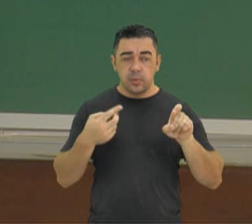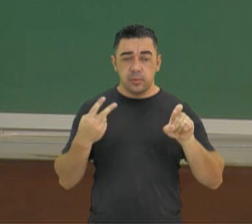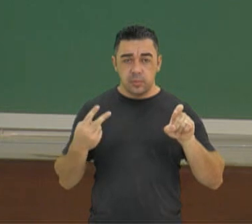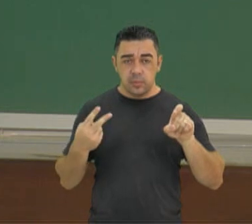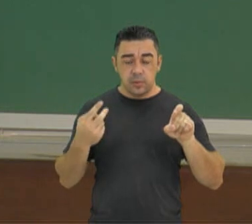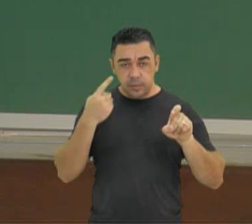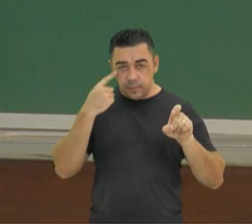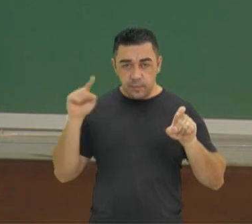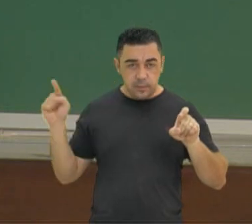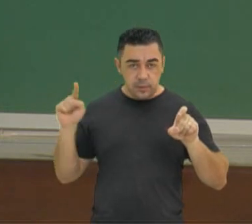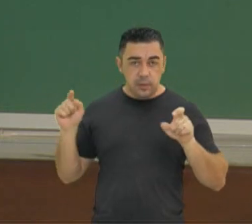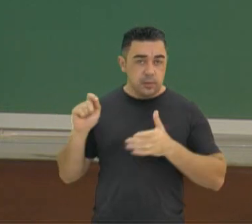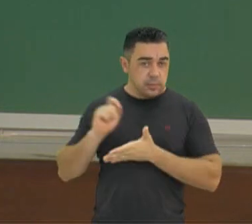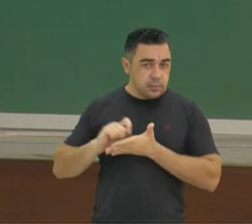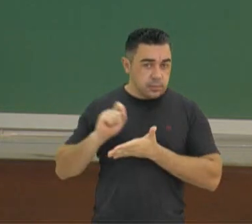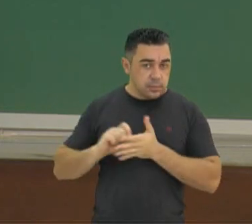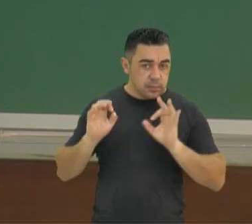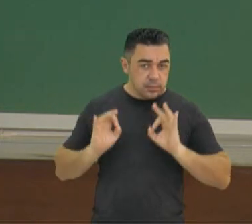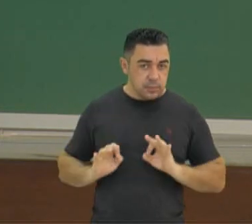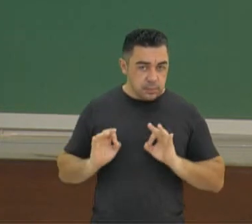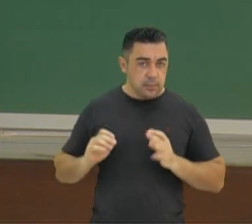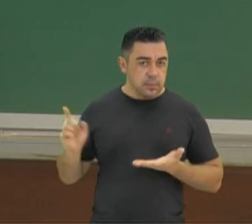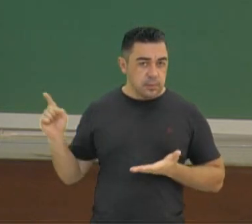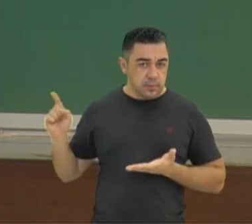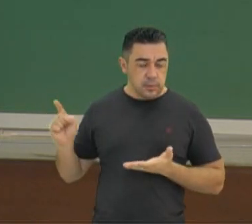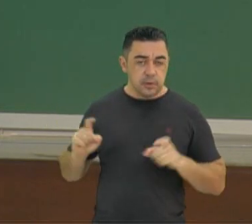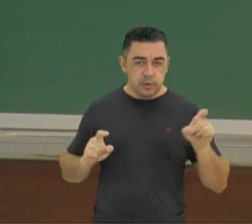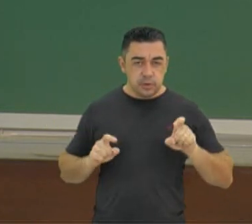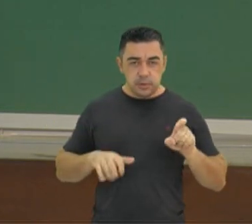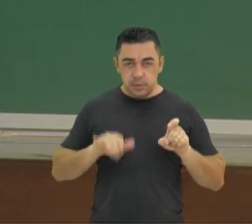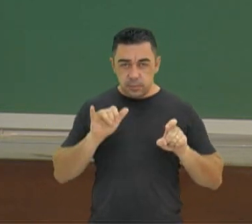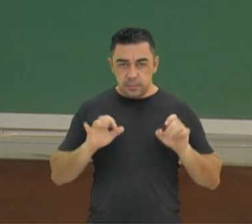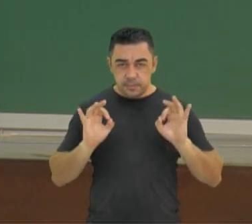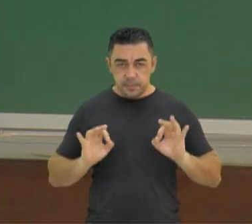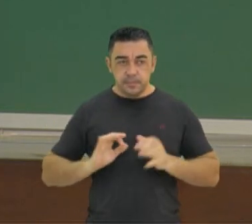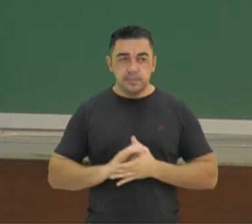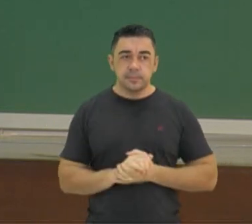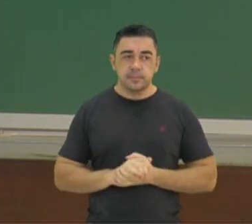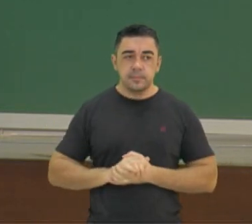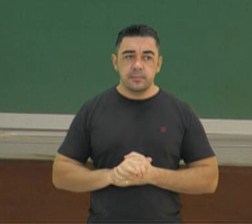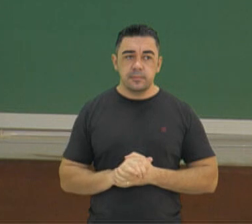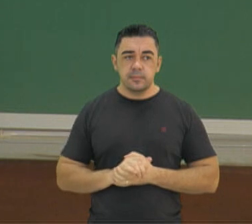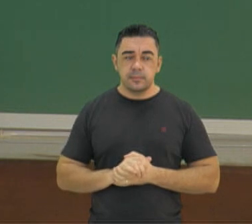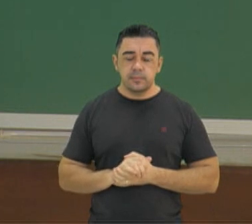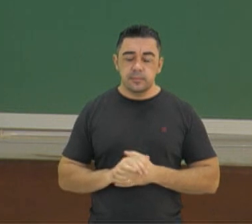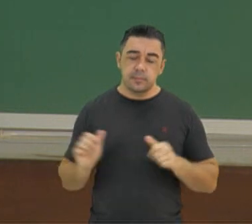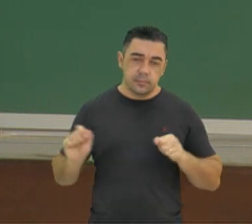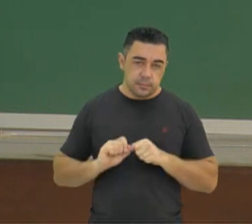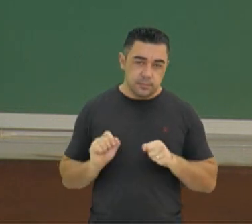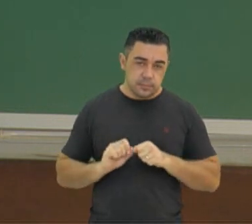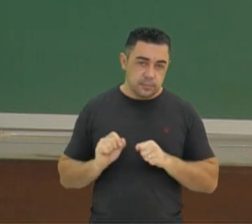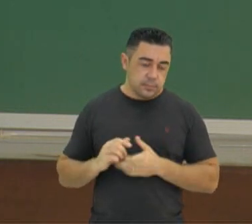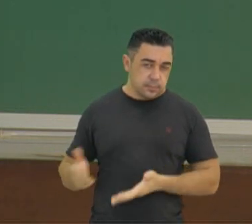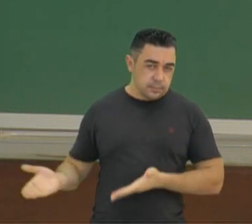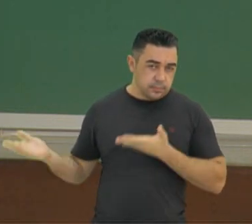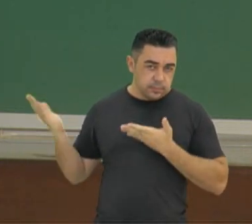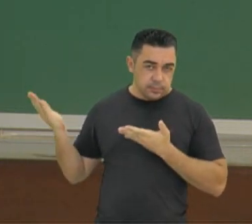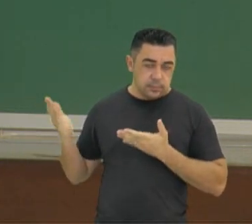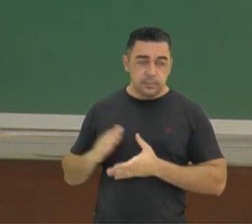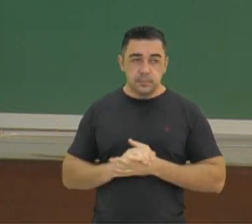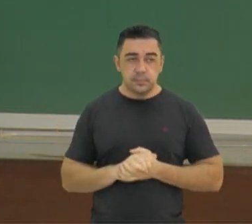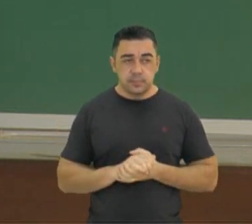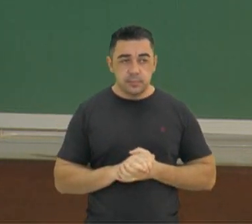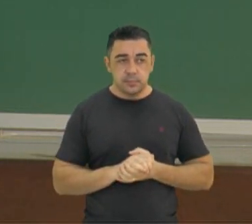reescrevi agora, no lugar de utilizar as figuras, o x e y. Então, resolvendo esse sistema